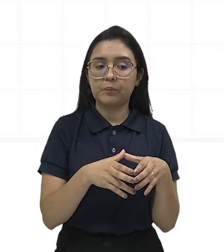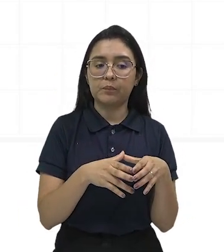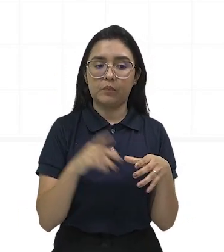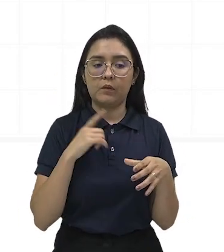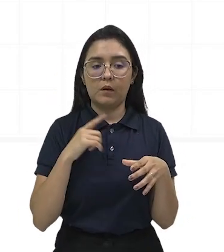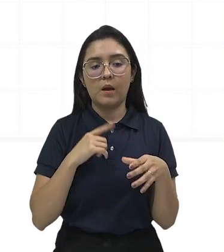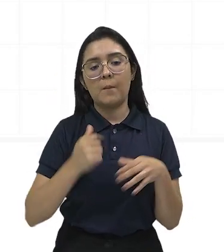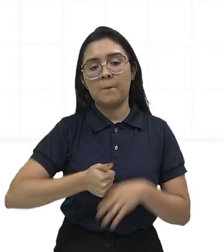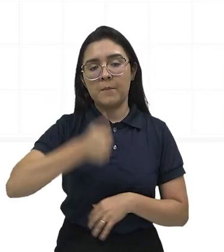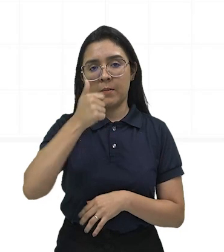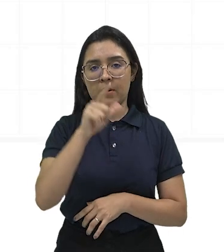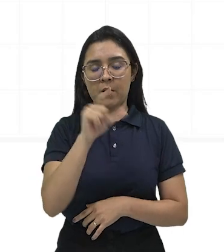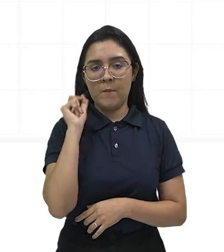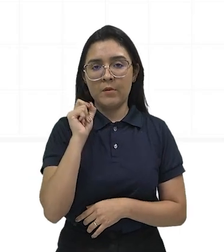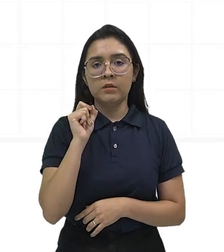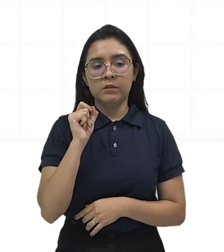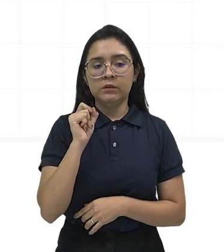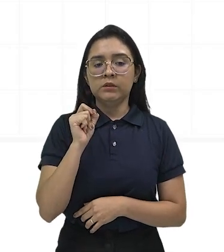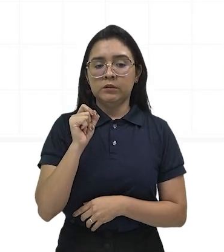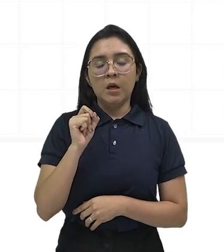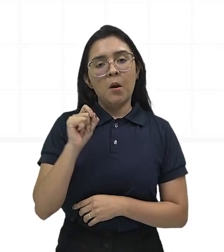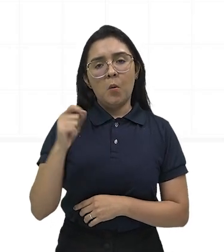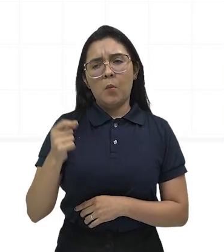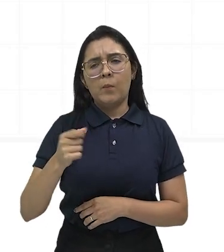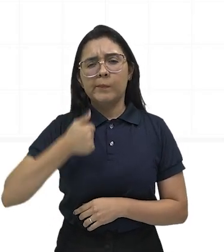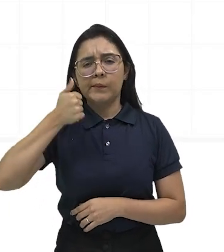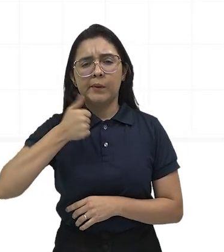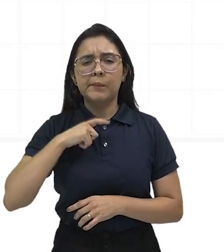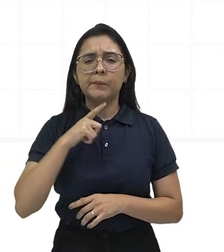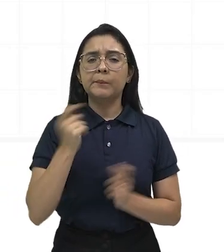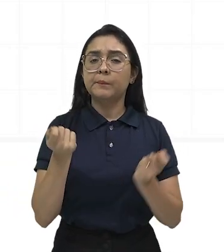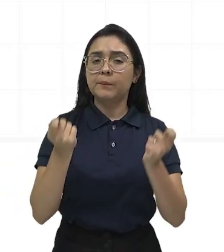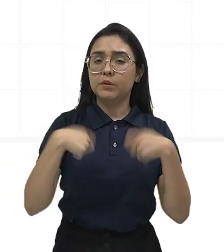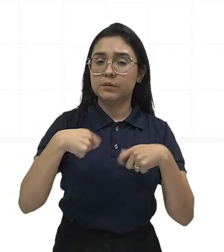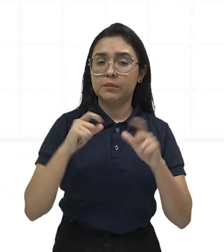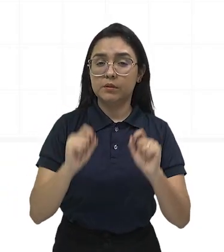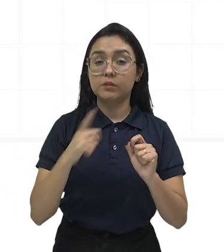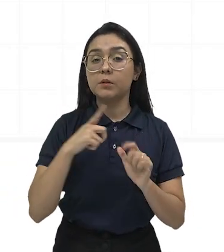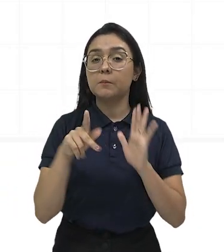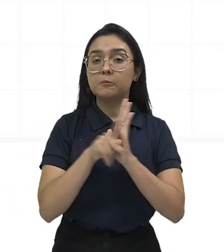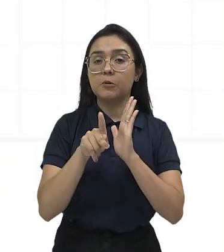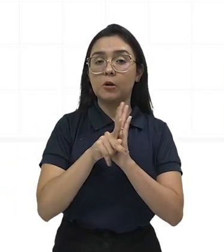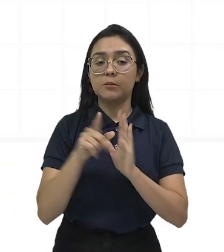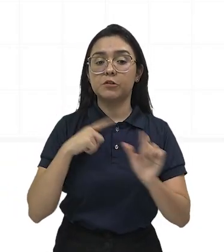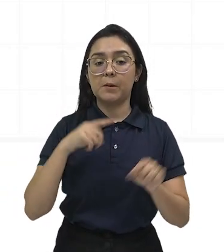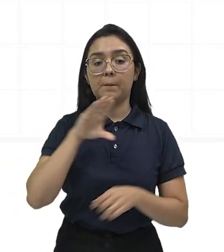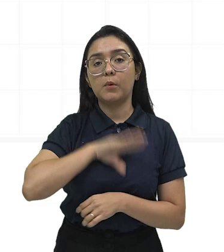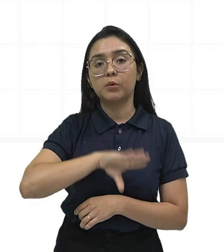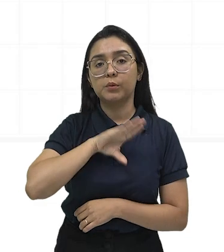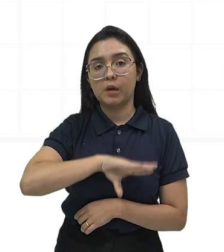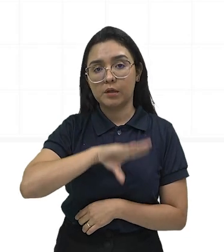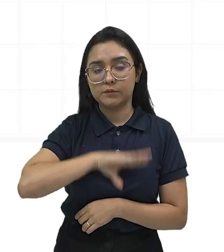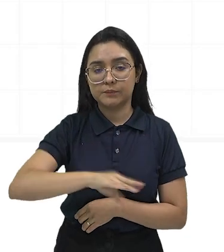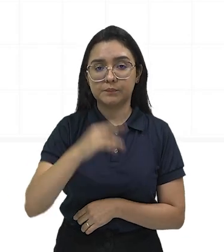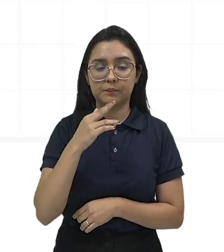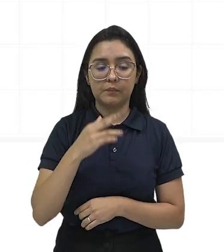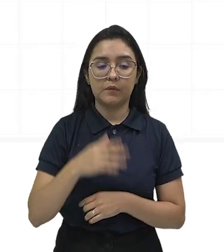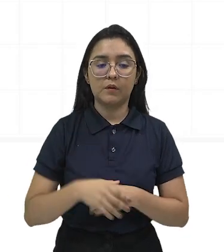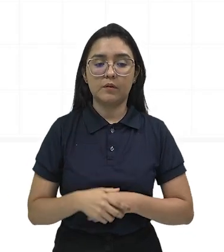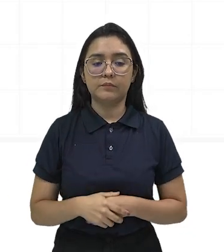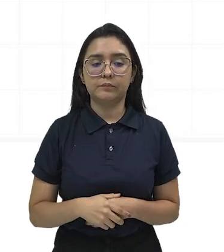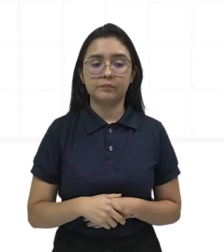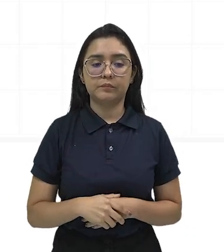primeira opção, ou a primeira possibilidade de quê? De língua portuguesa,